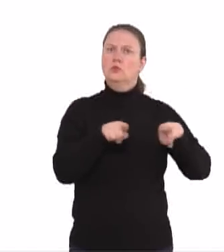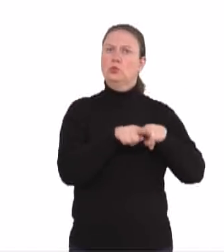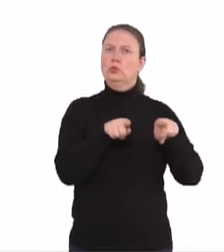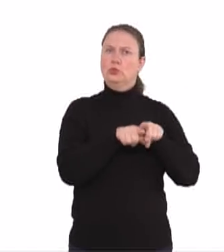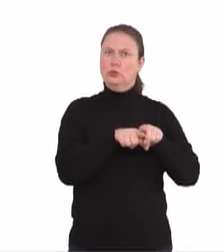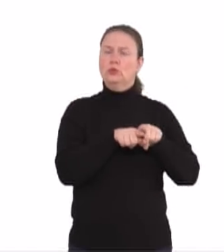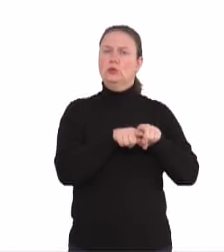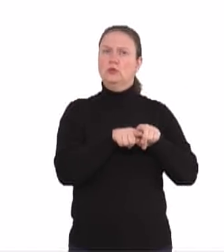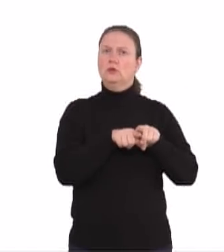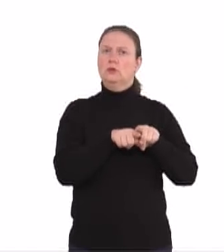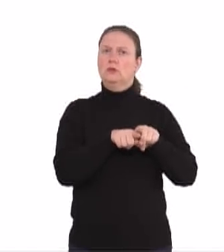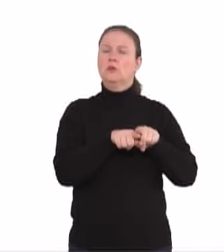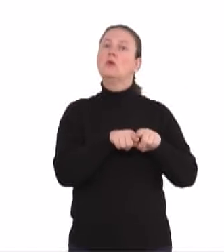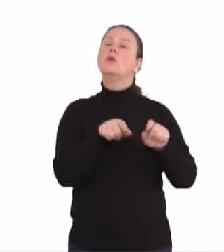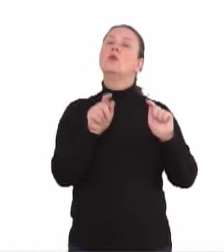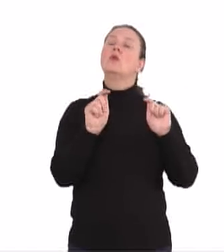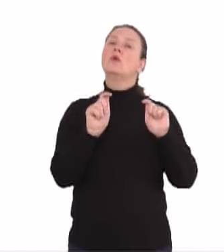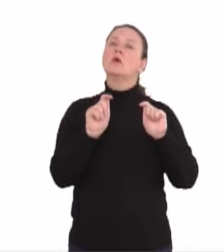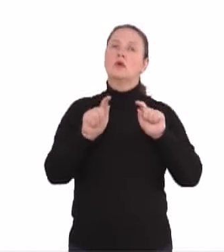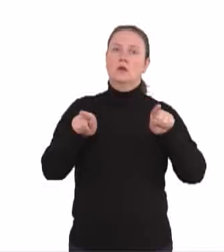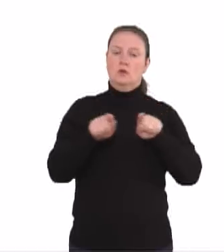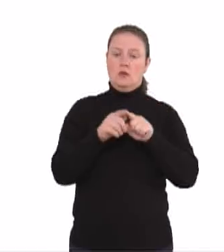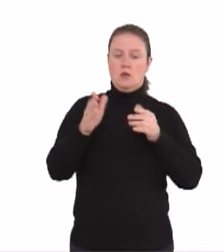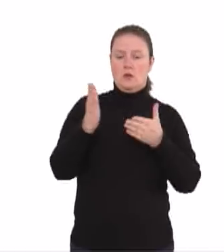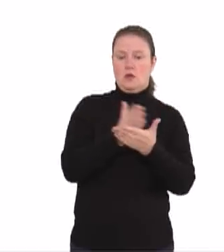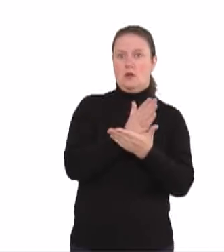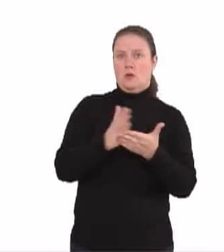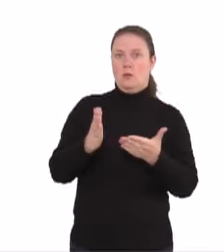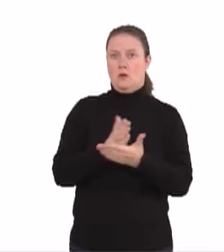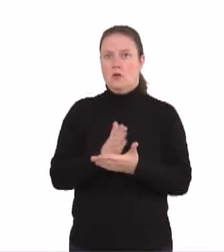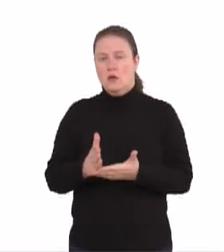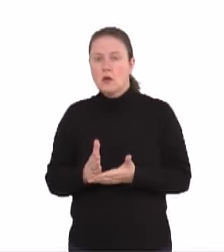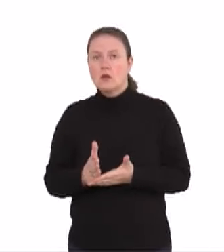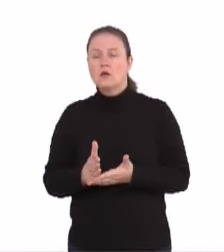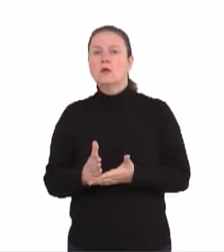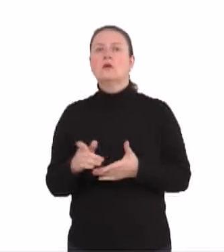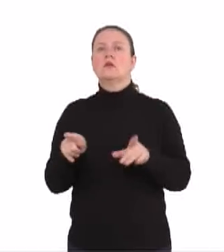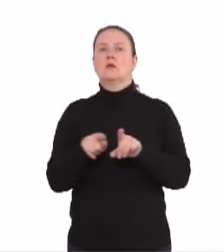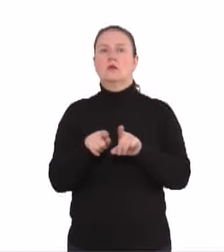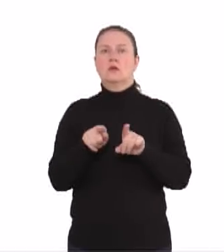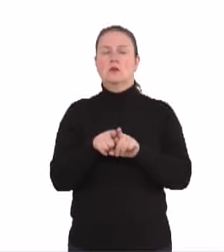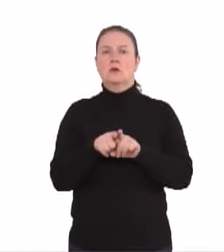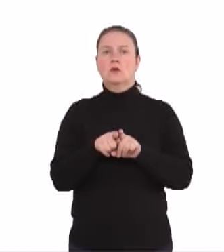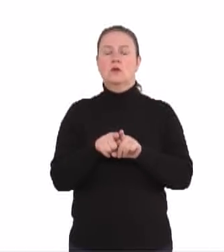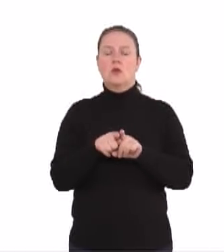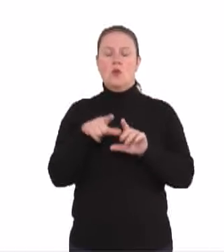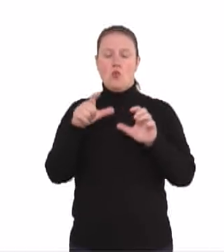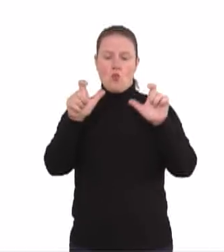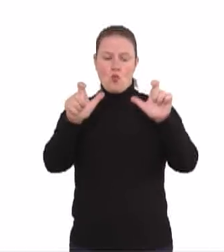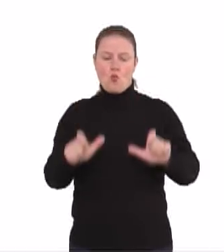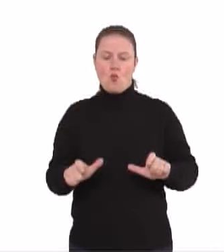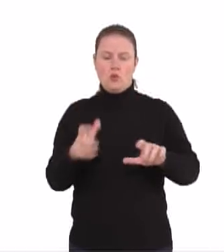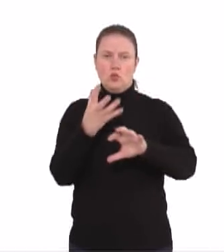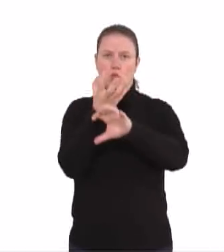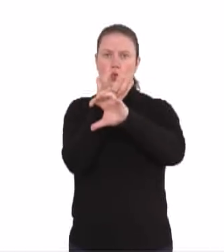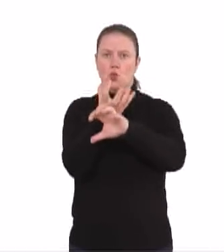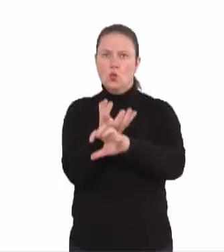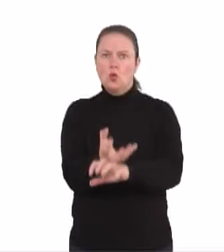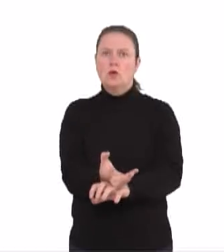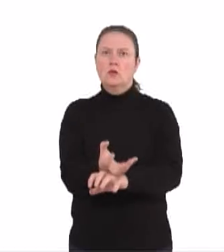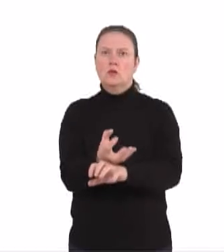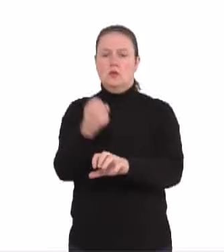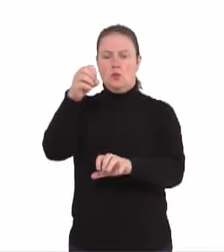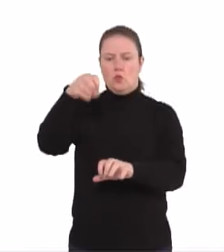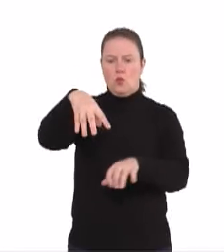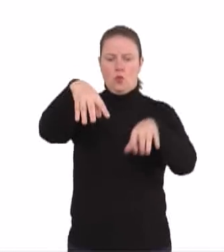melhor ideia. Apenas separar Randy e Papa para que sobrasse um espaço vazio e a luz pudesse entrar